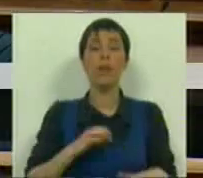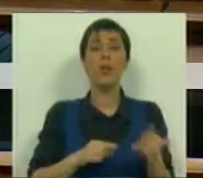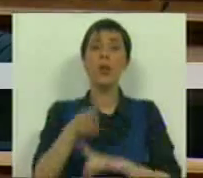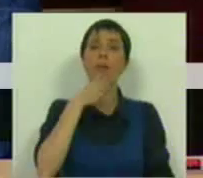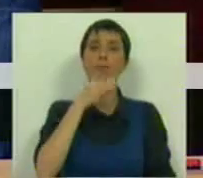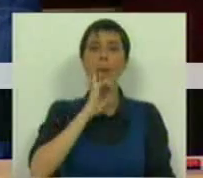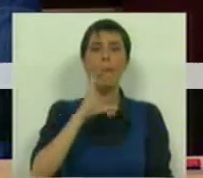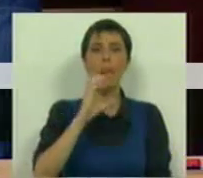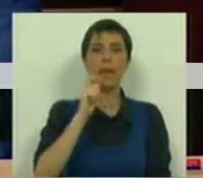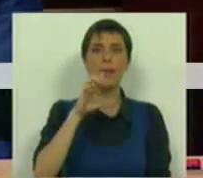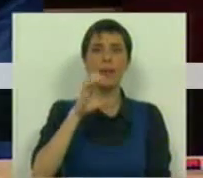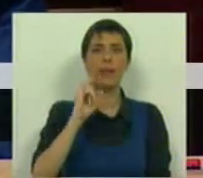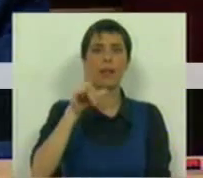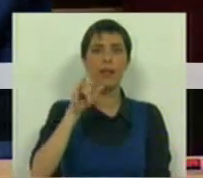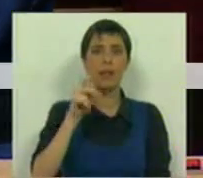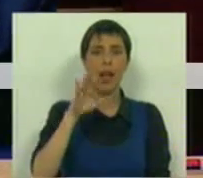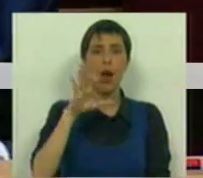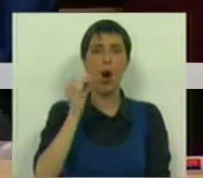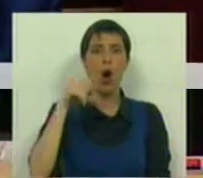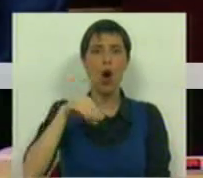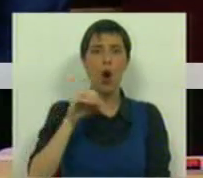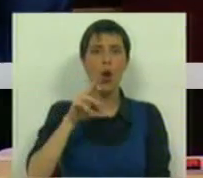Sra. Deputada Cecília Honório.